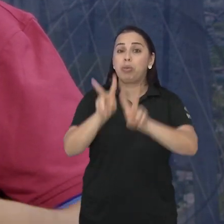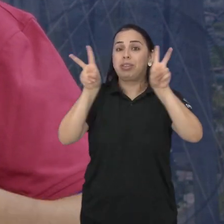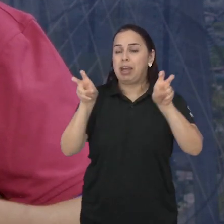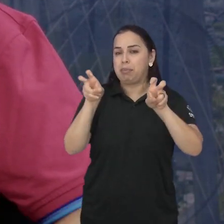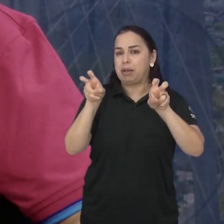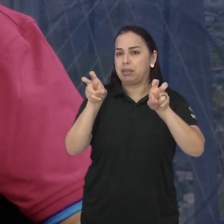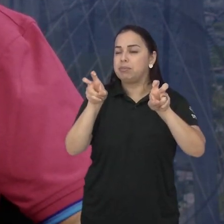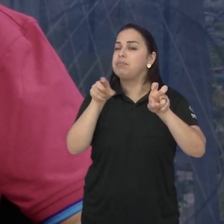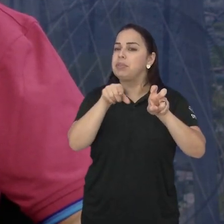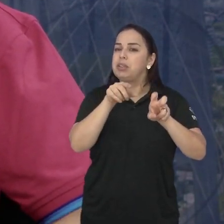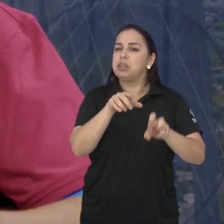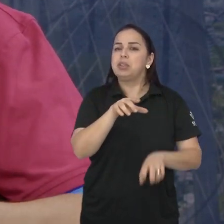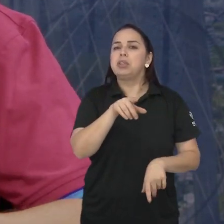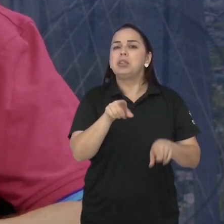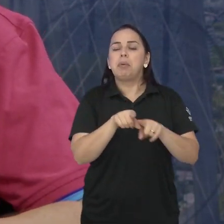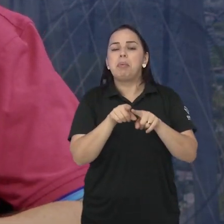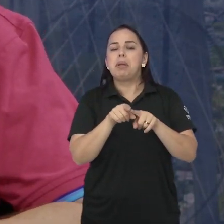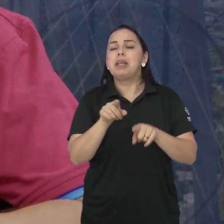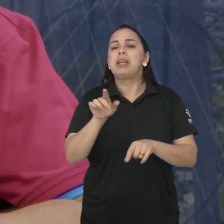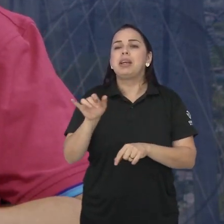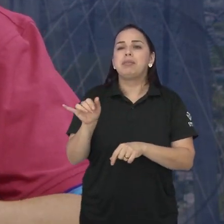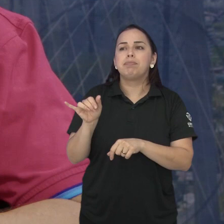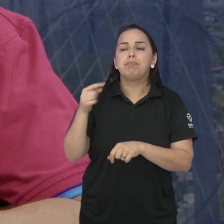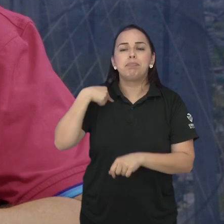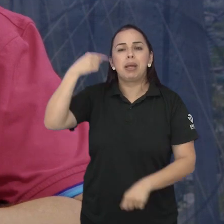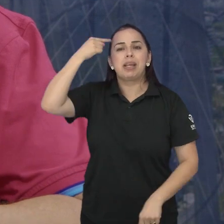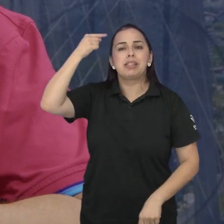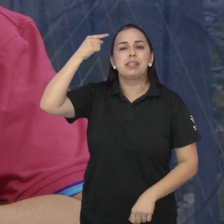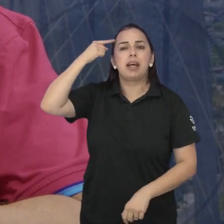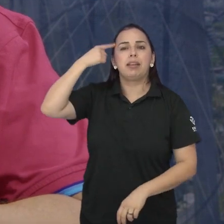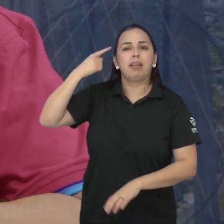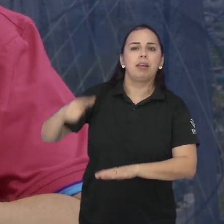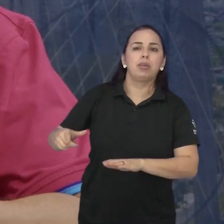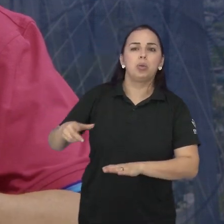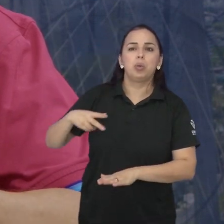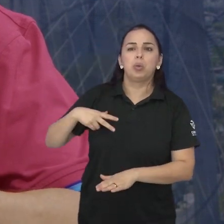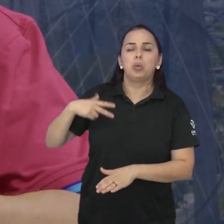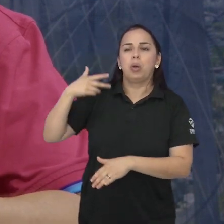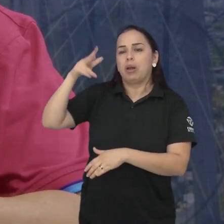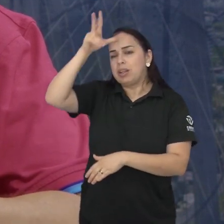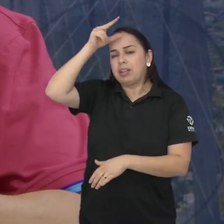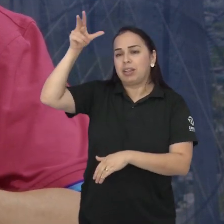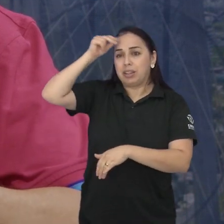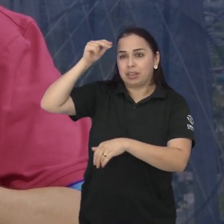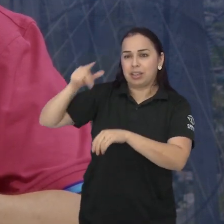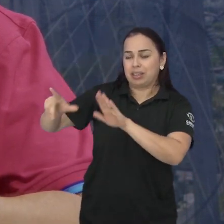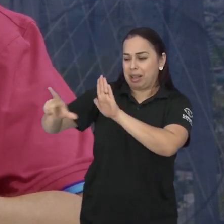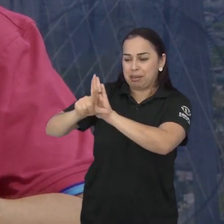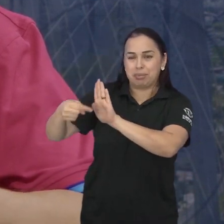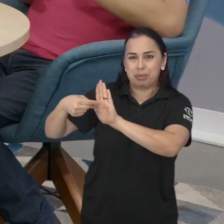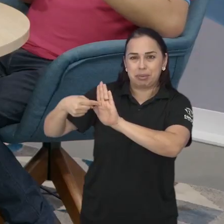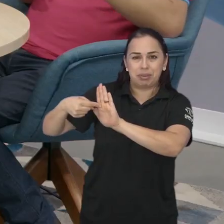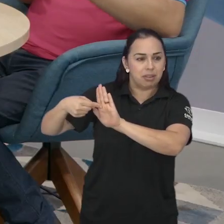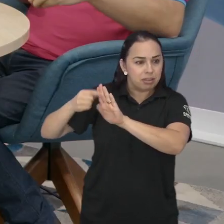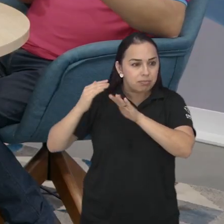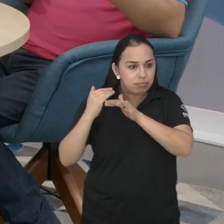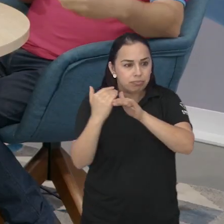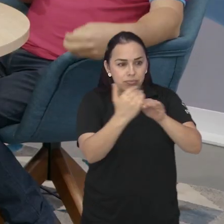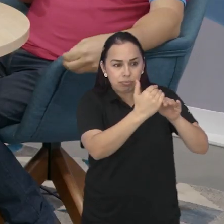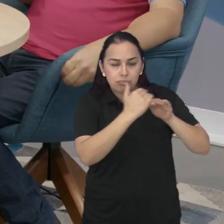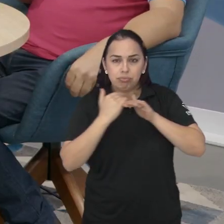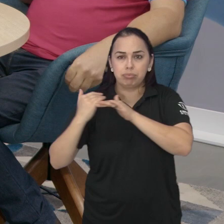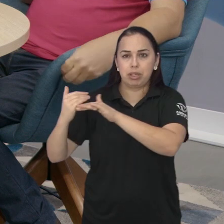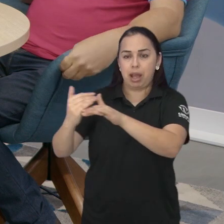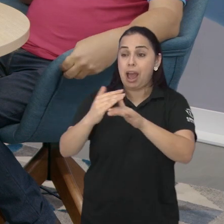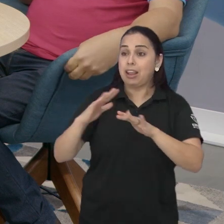com estratégias transversais dentro da política pública. Política pública é essa que envolva a sociedade, a